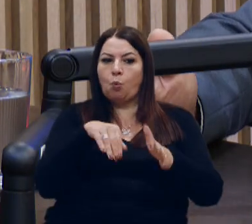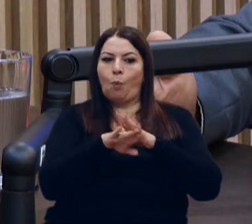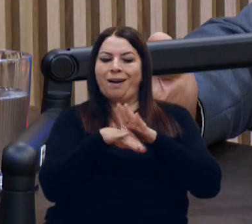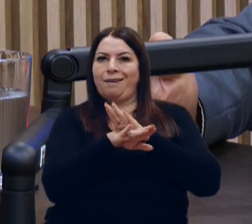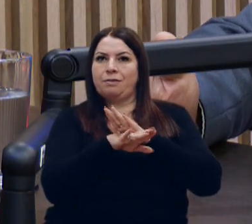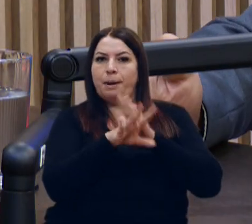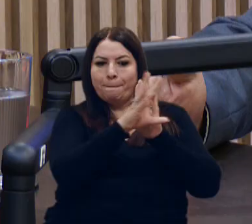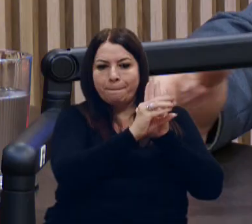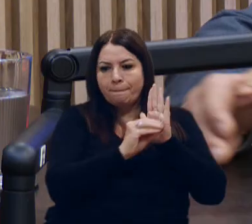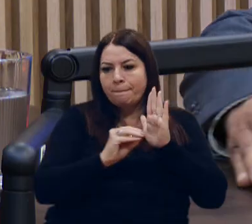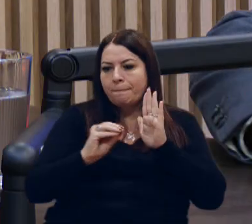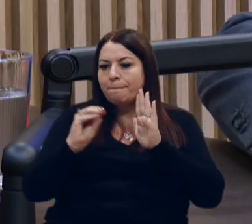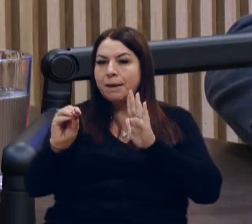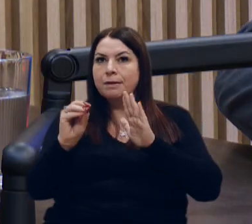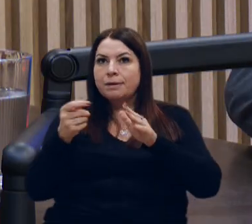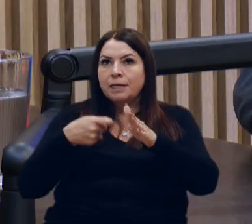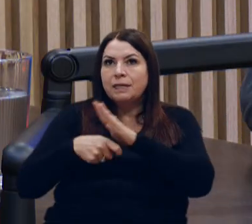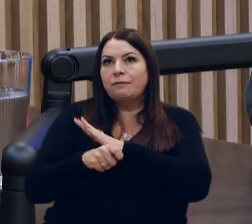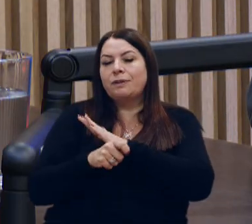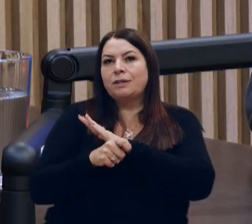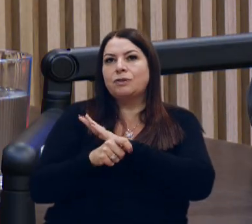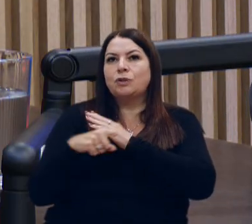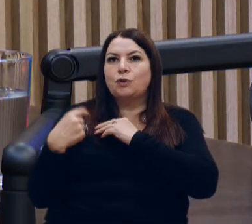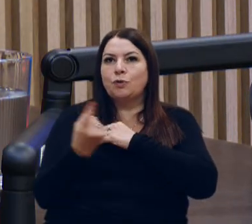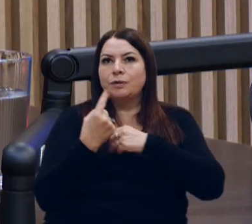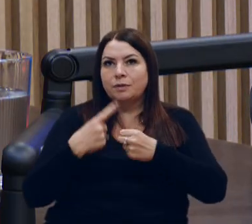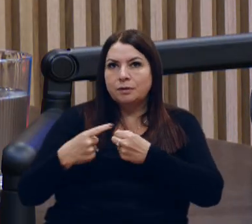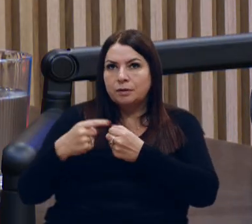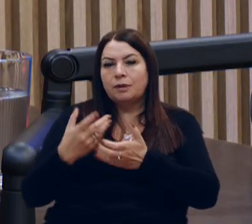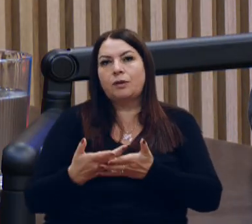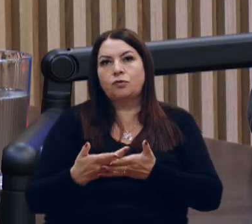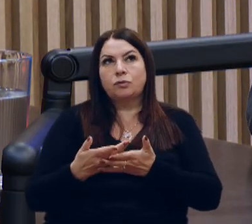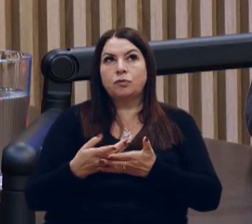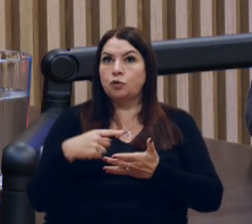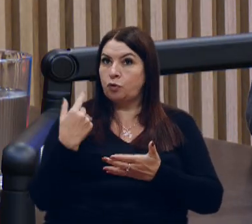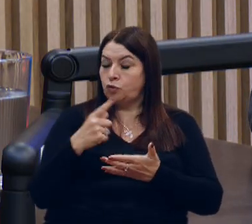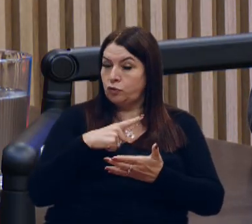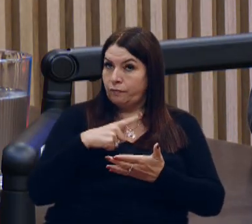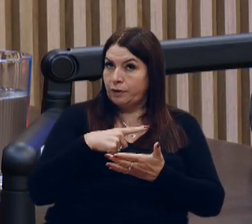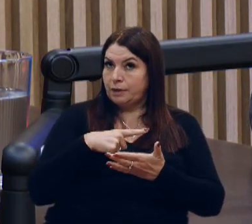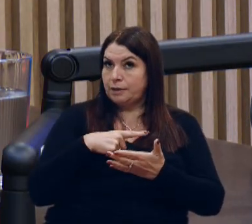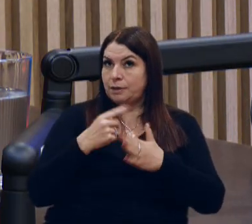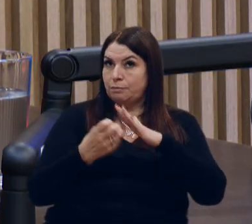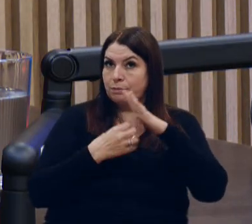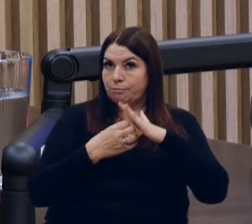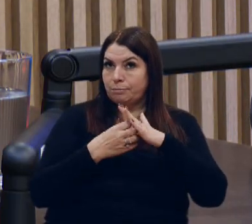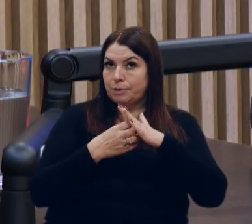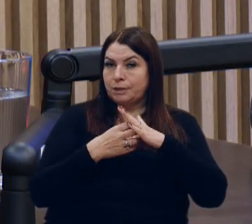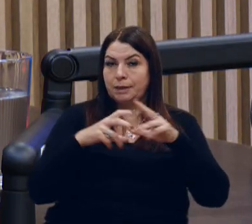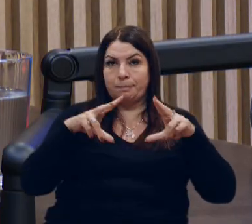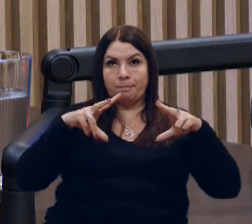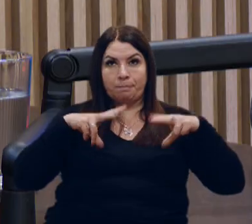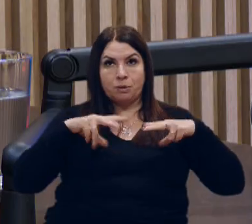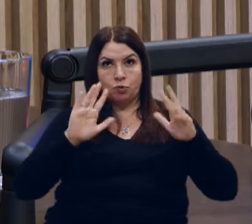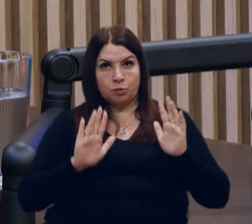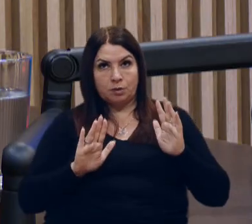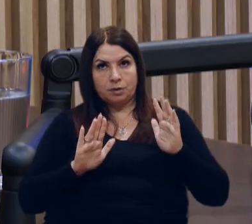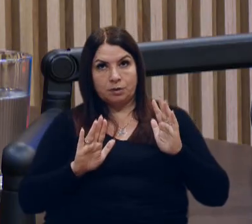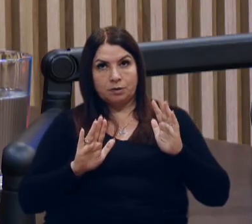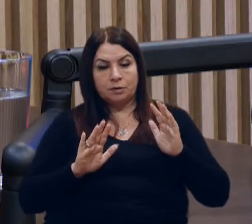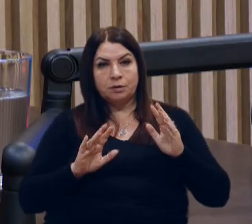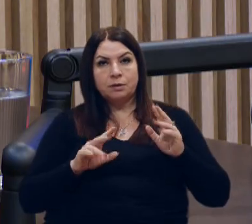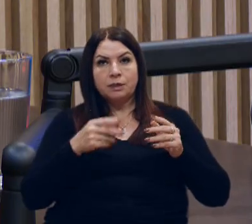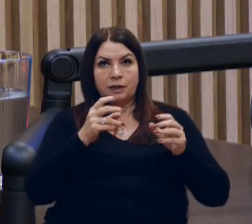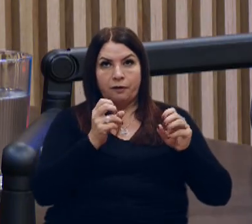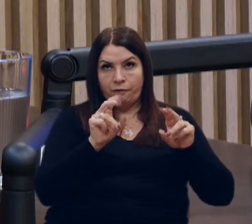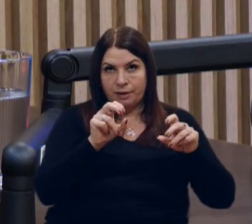pega aquele dinheiro e investe na nossa cidade. Se nós tivéssemos lá uma empresa particular, uma